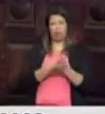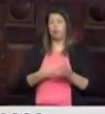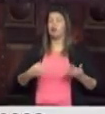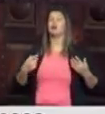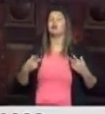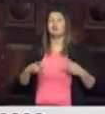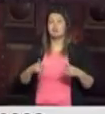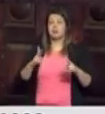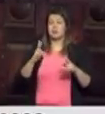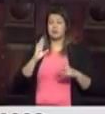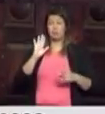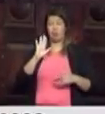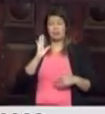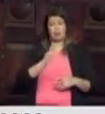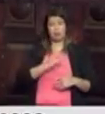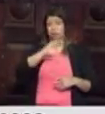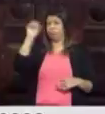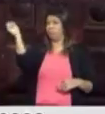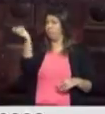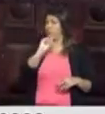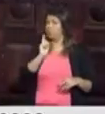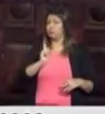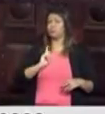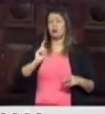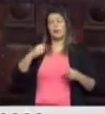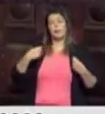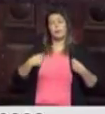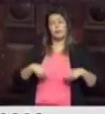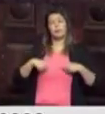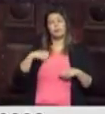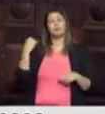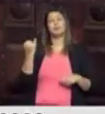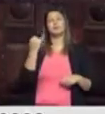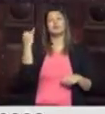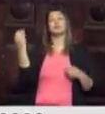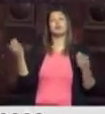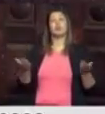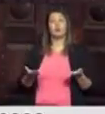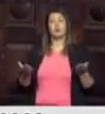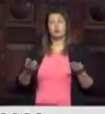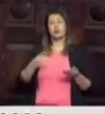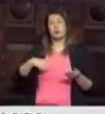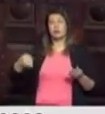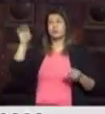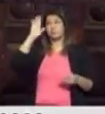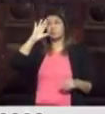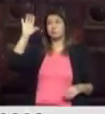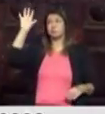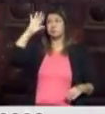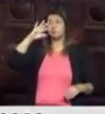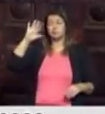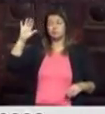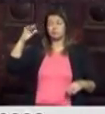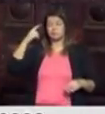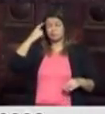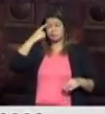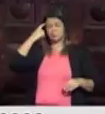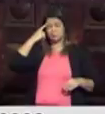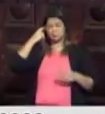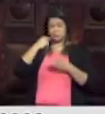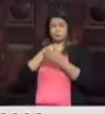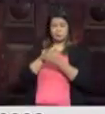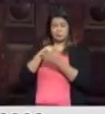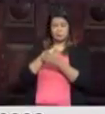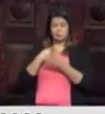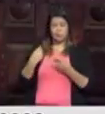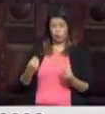está vencida e é importante hoje, todos nós, tomemos um tempo para refletir, para analisar e para ver como